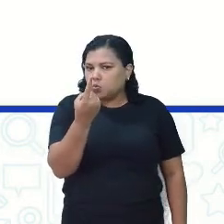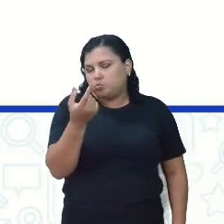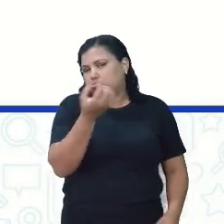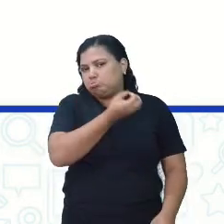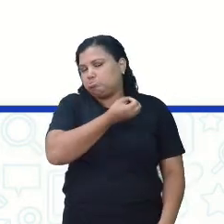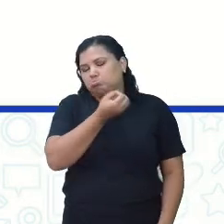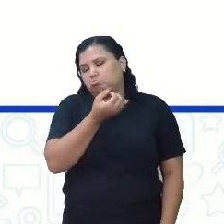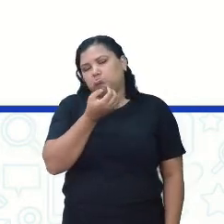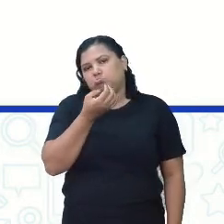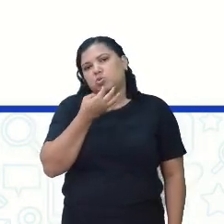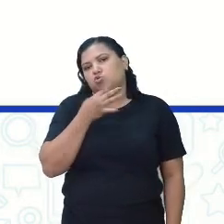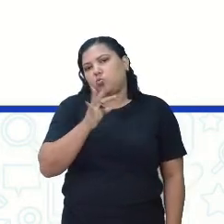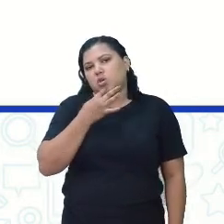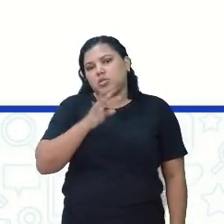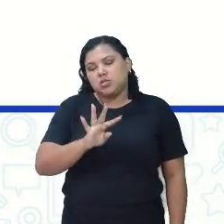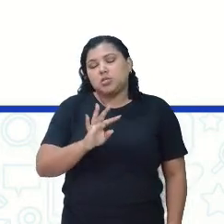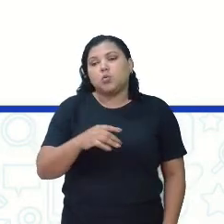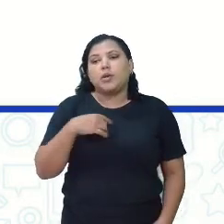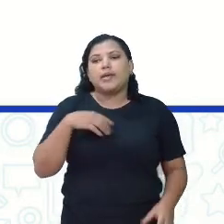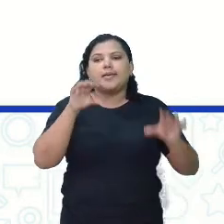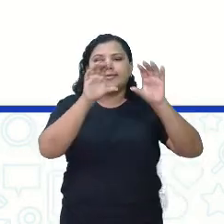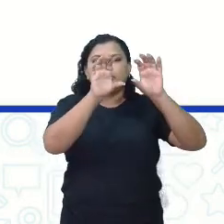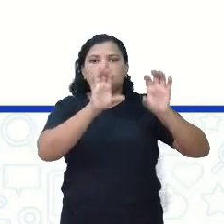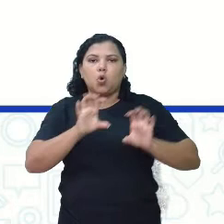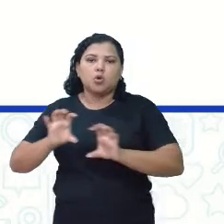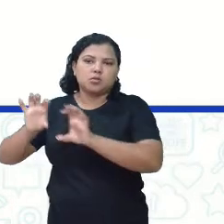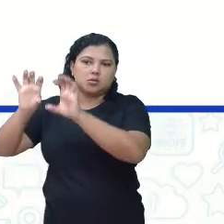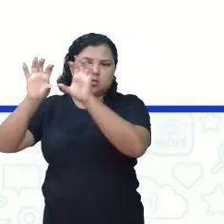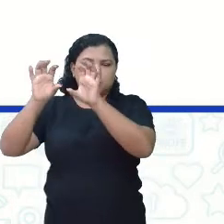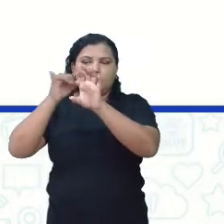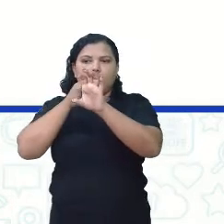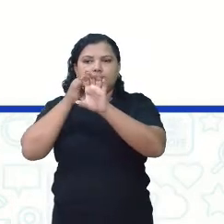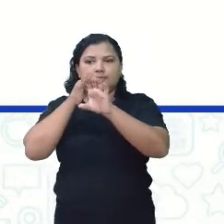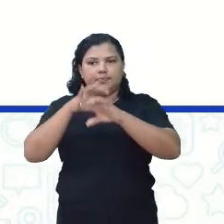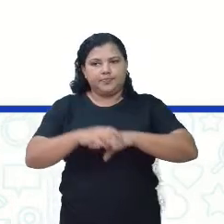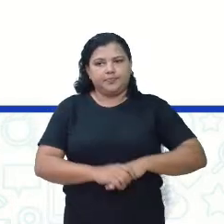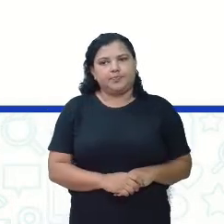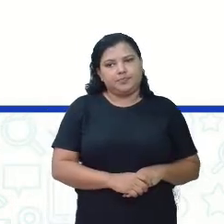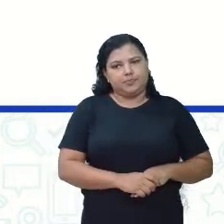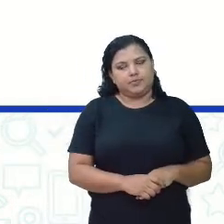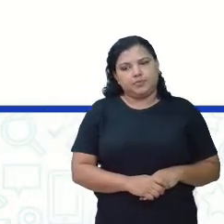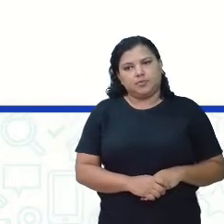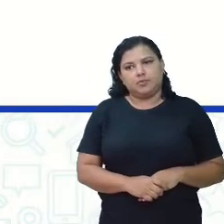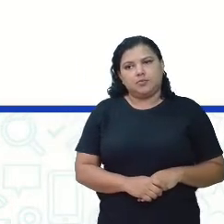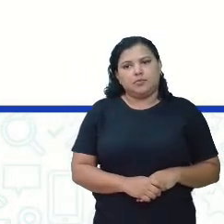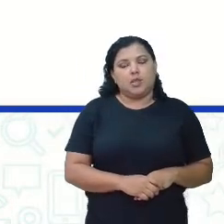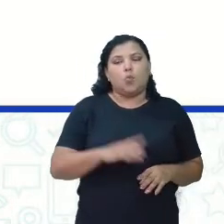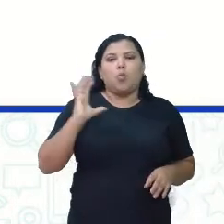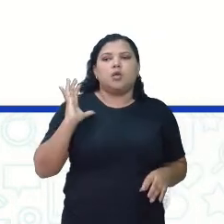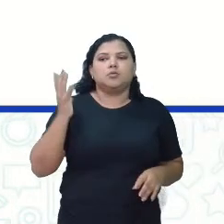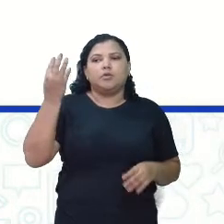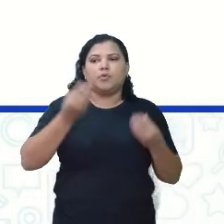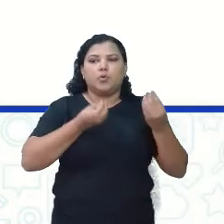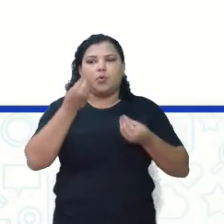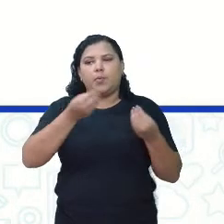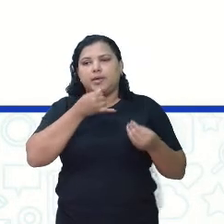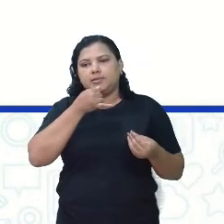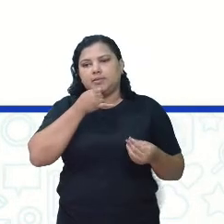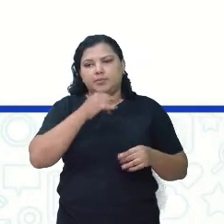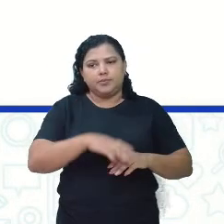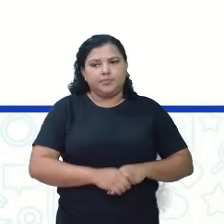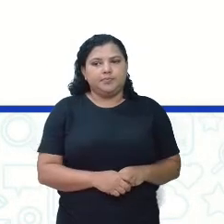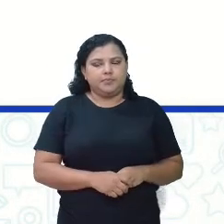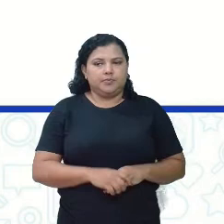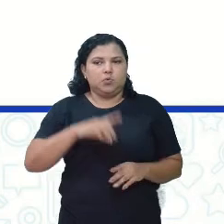equação, certo? E isolar essa incógnita, certo? Então, do jeito que eu resolvi aqui esse exemplo,